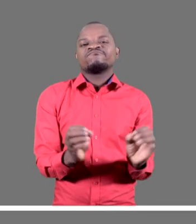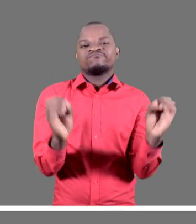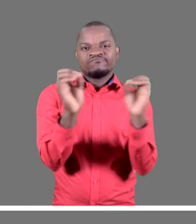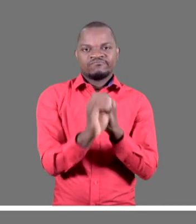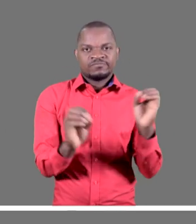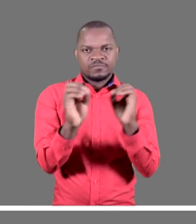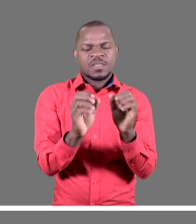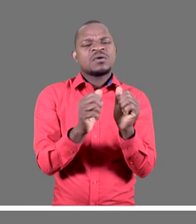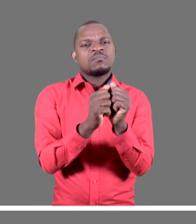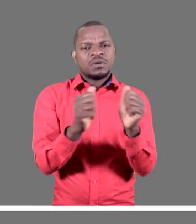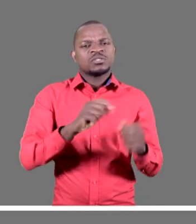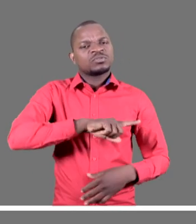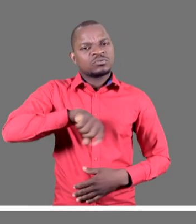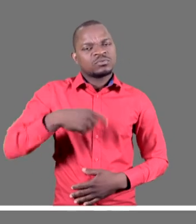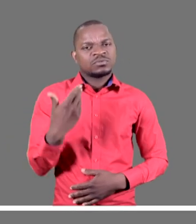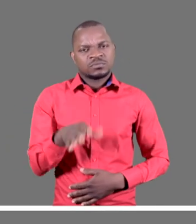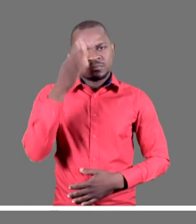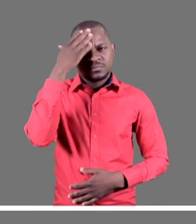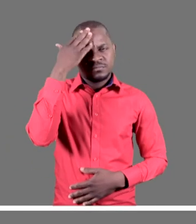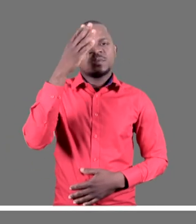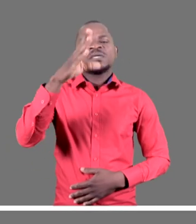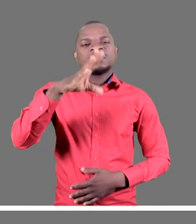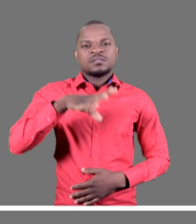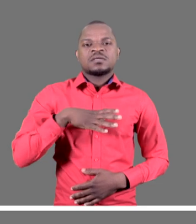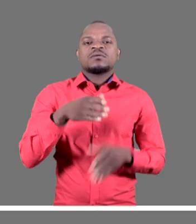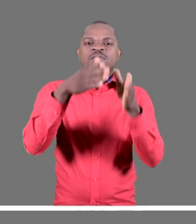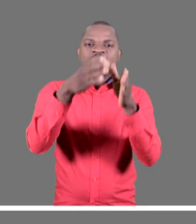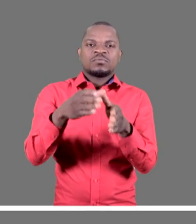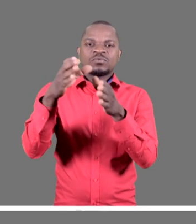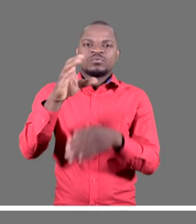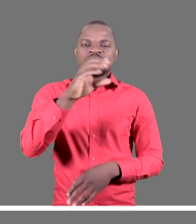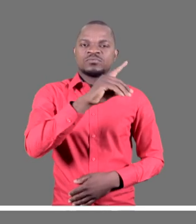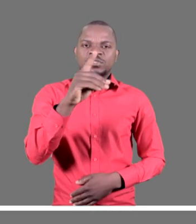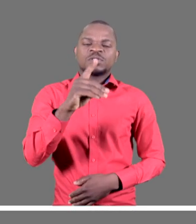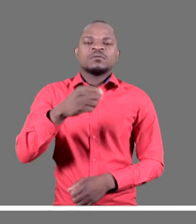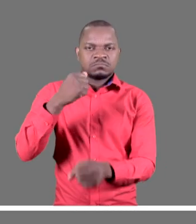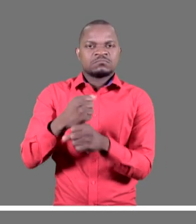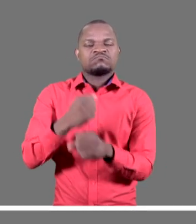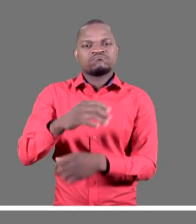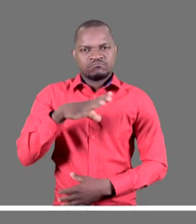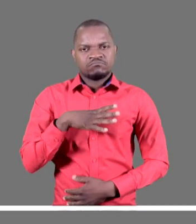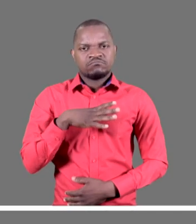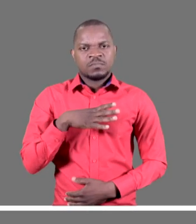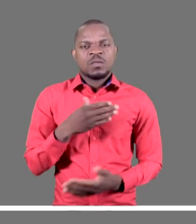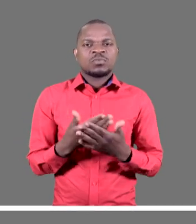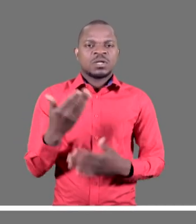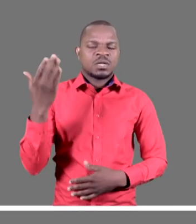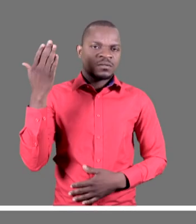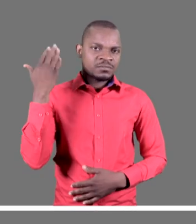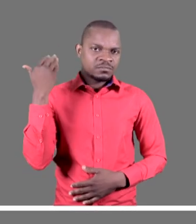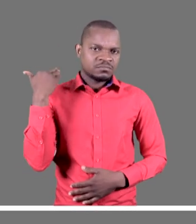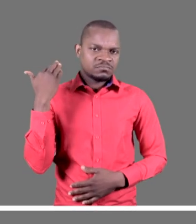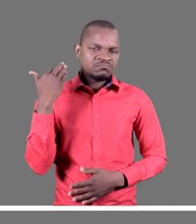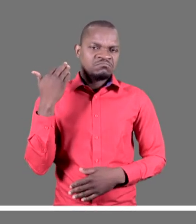geral, temos conhecimento de existência de pessoas com deficiência no mercado de trabalho. Recentemente,